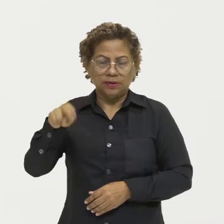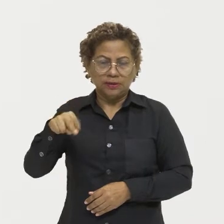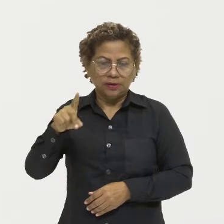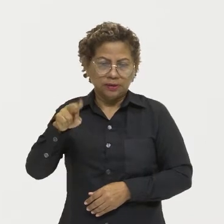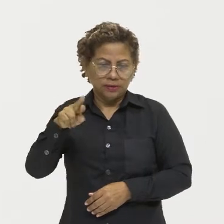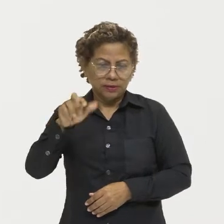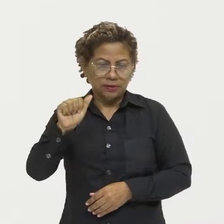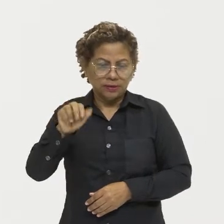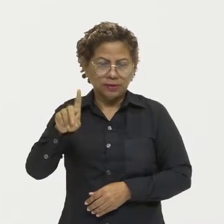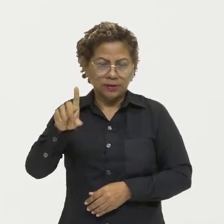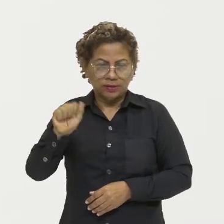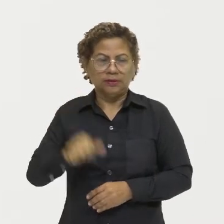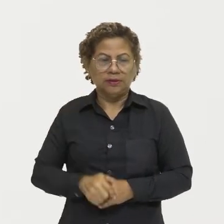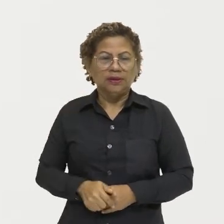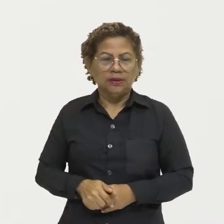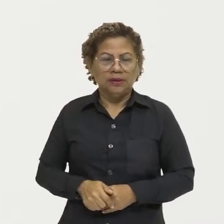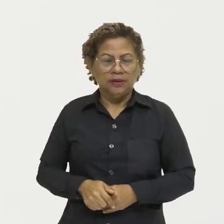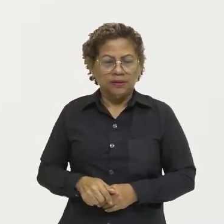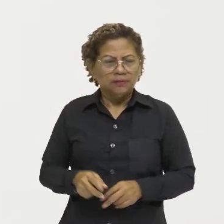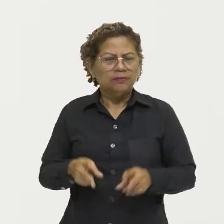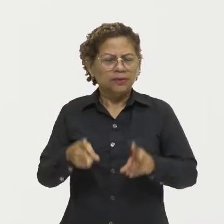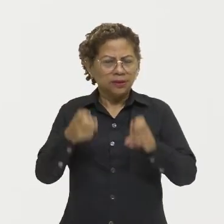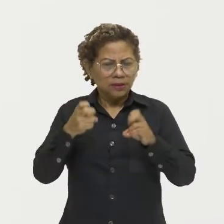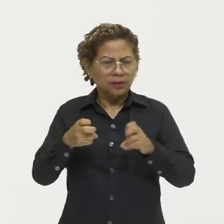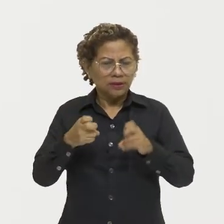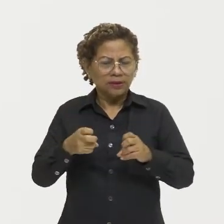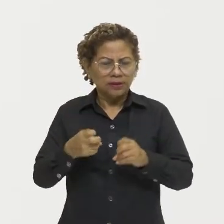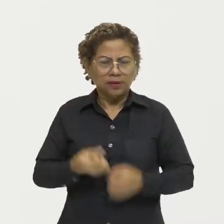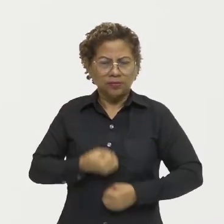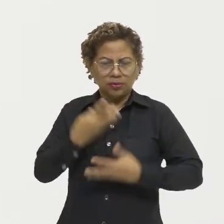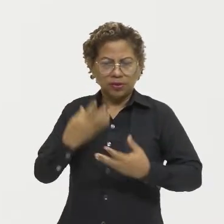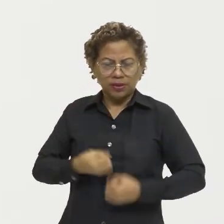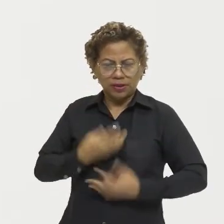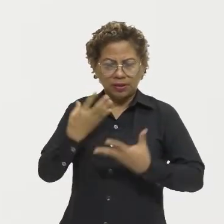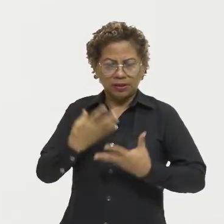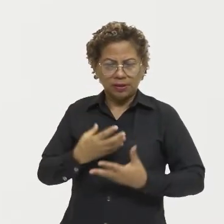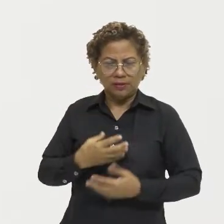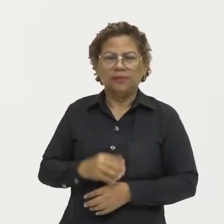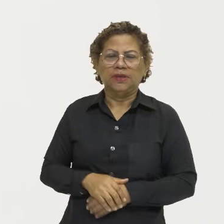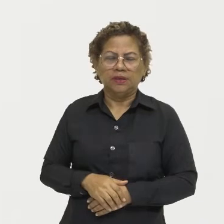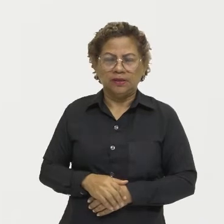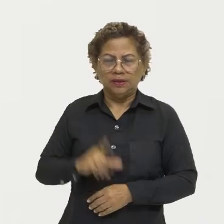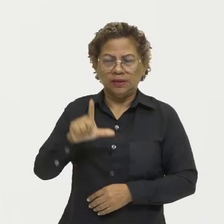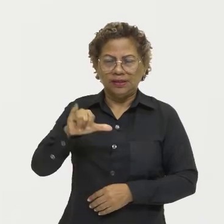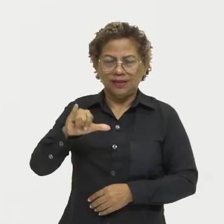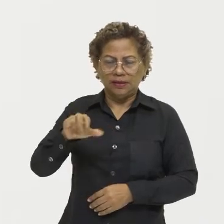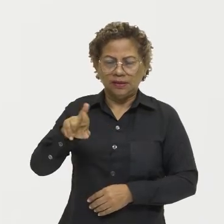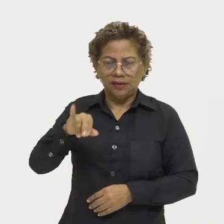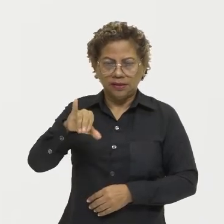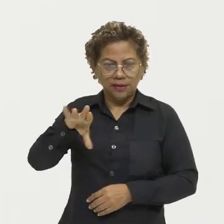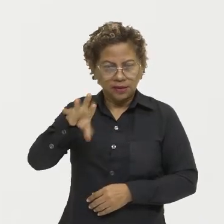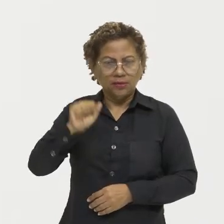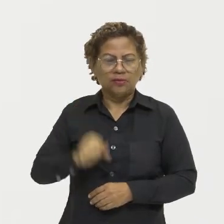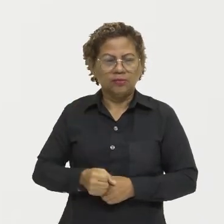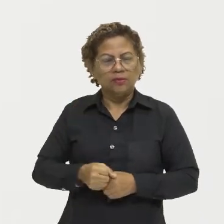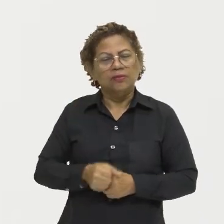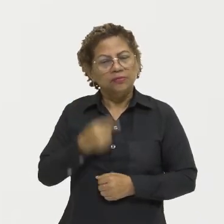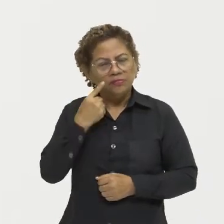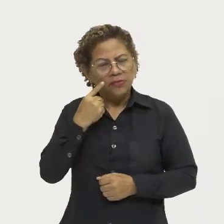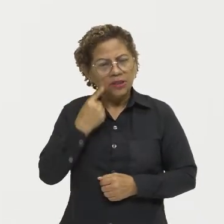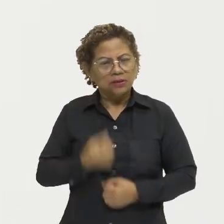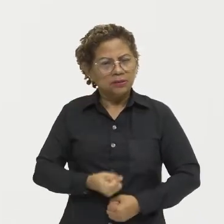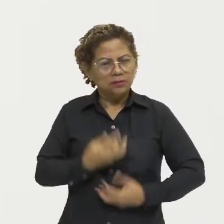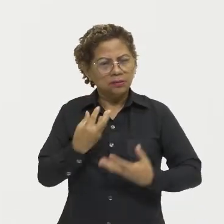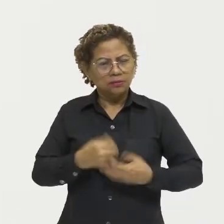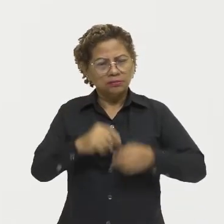do eu lírico, né? O eu lírico vai estar falando aqui. Então, por meio